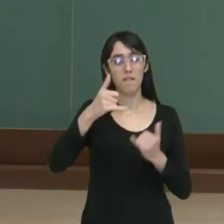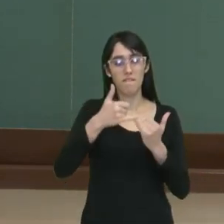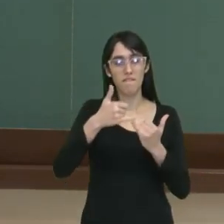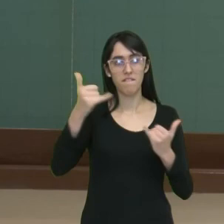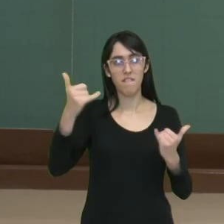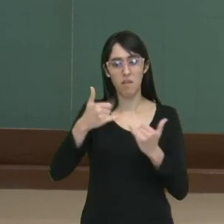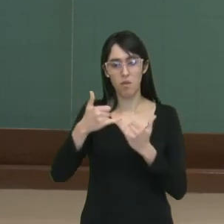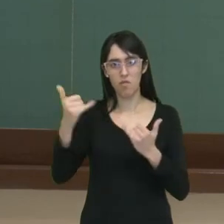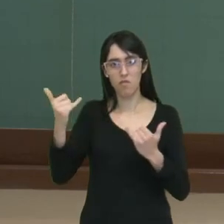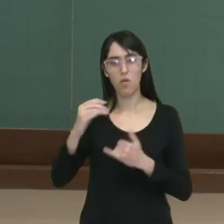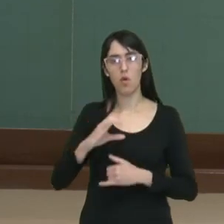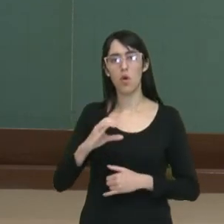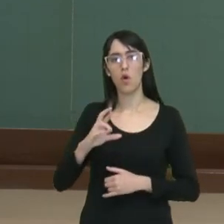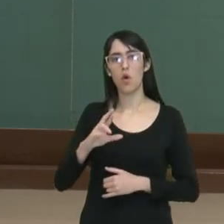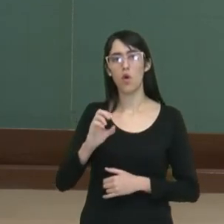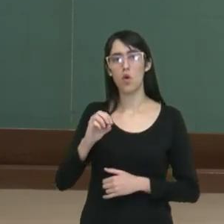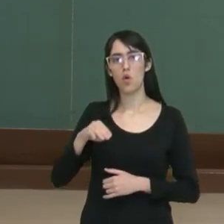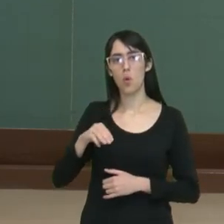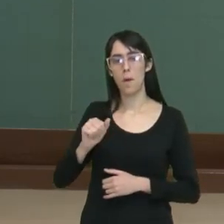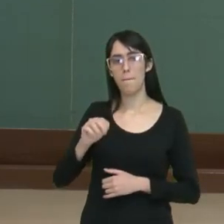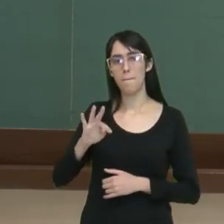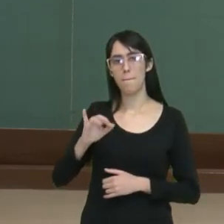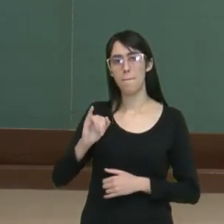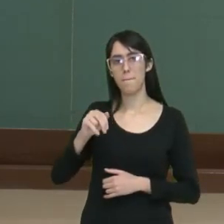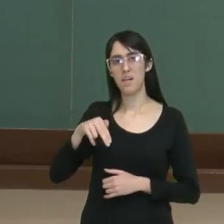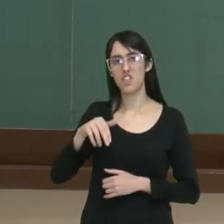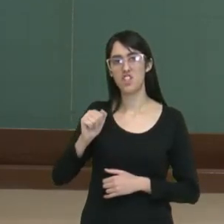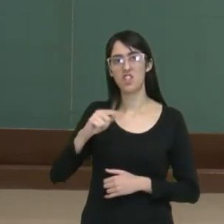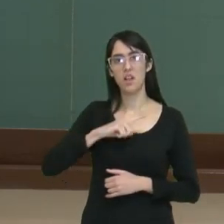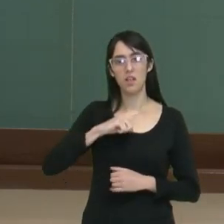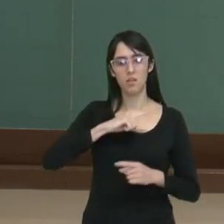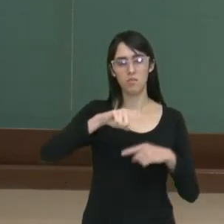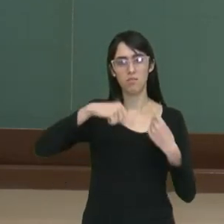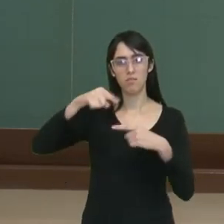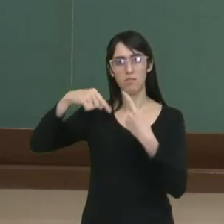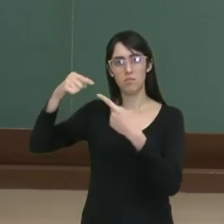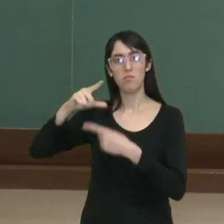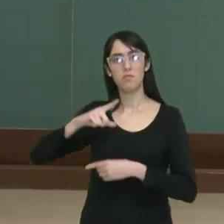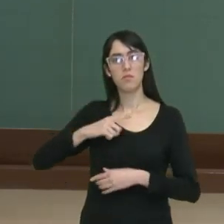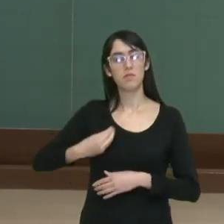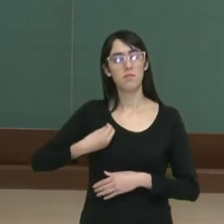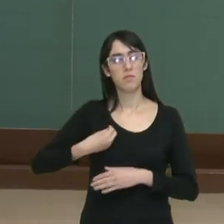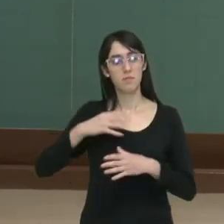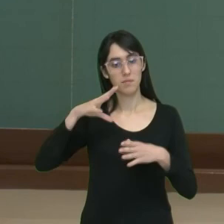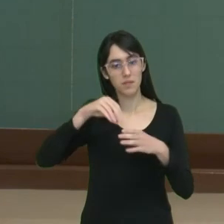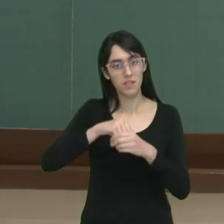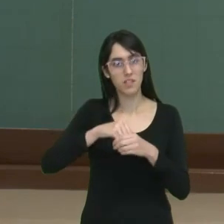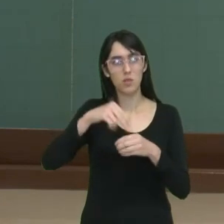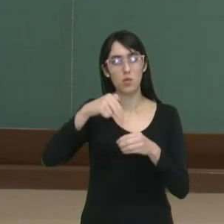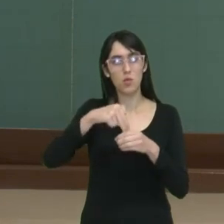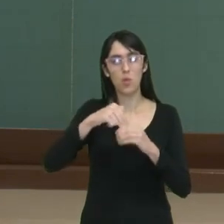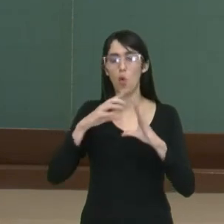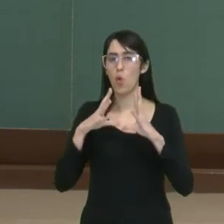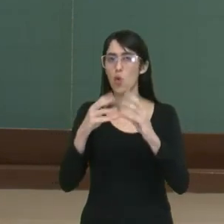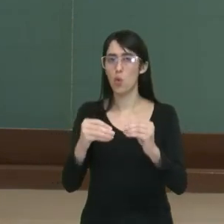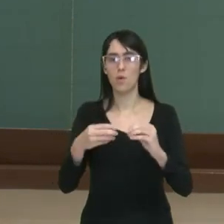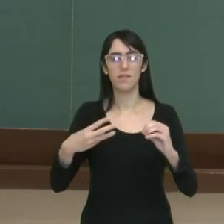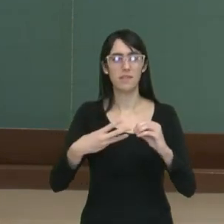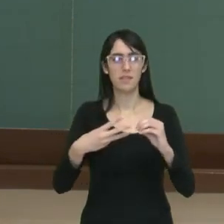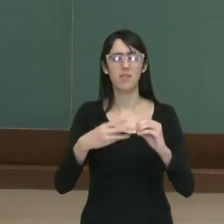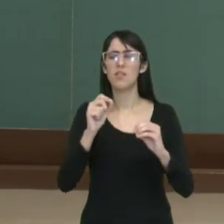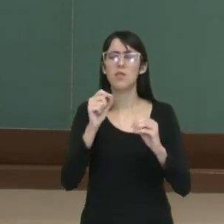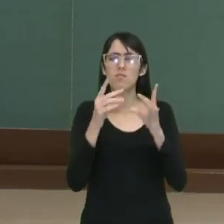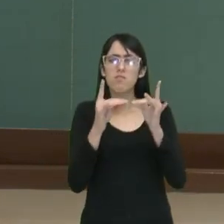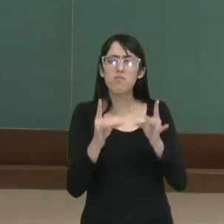de cromatina espiralados, presentes no núcleo de todas as células. Do que eles